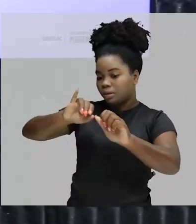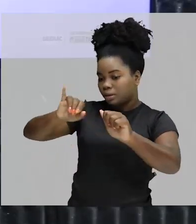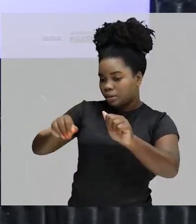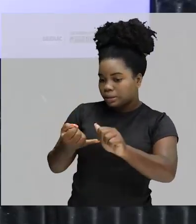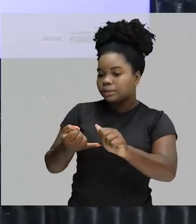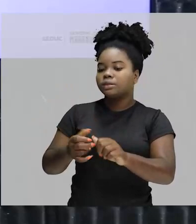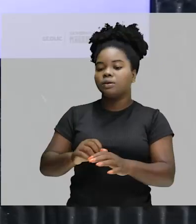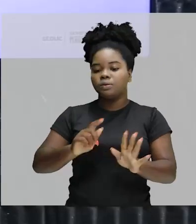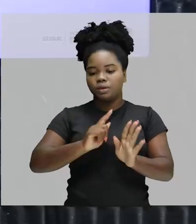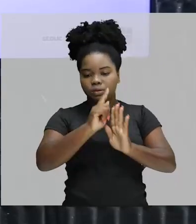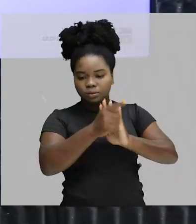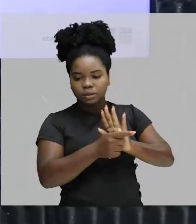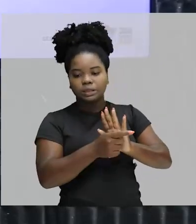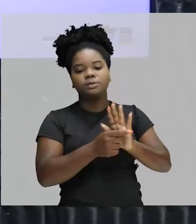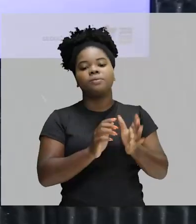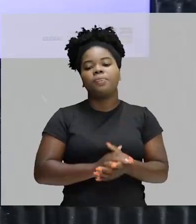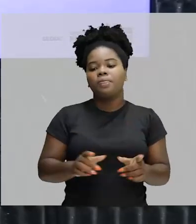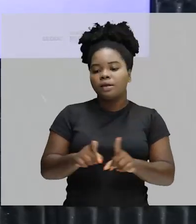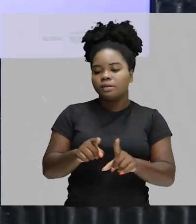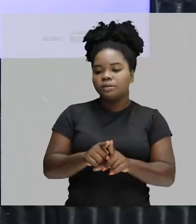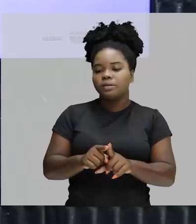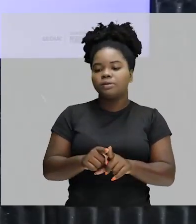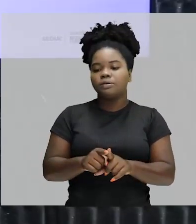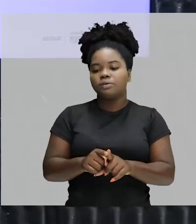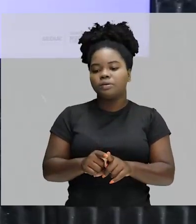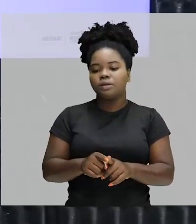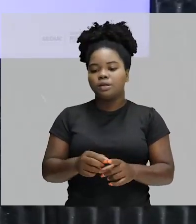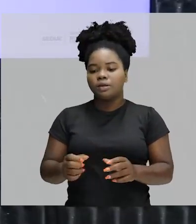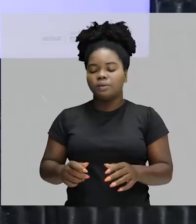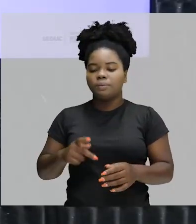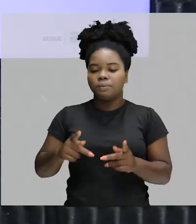em gênero, flexiona em número e também